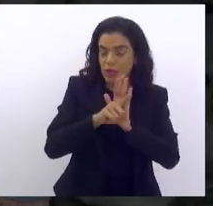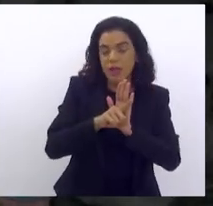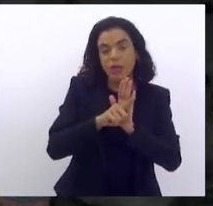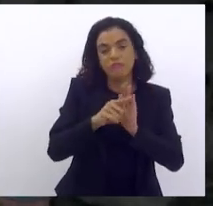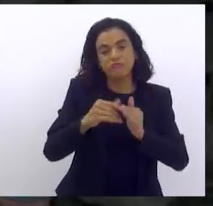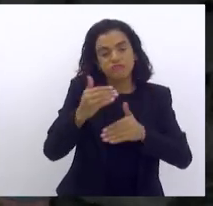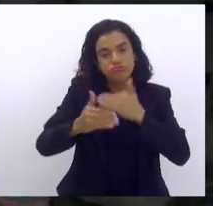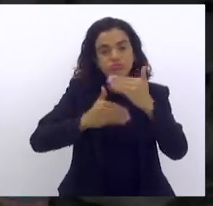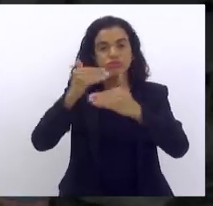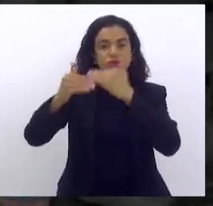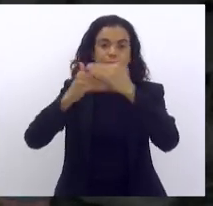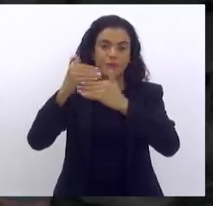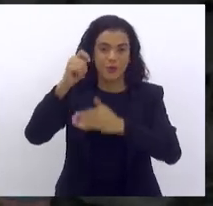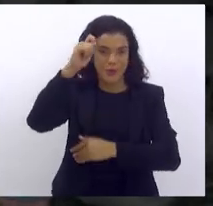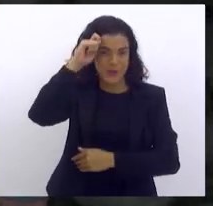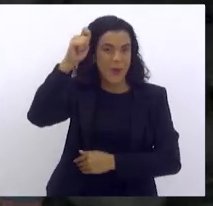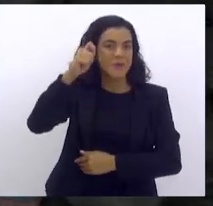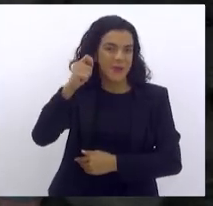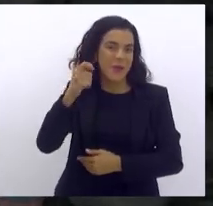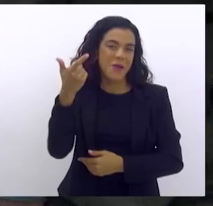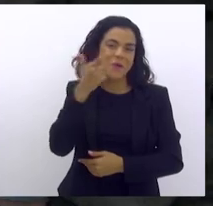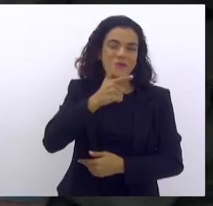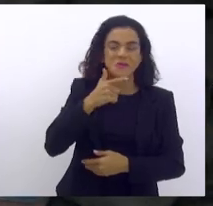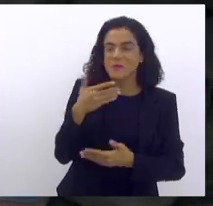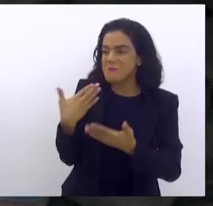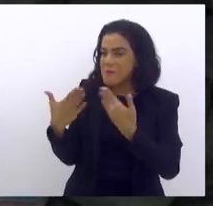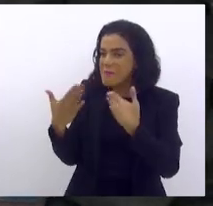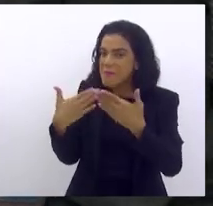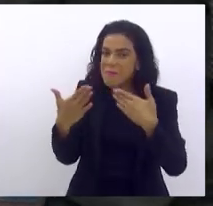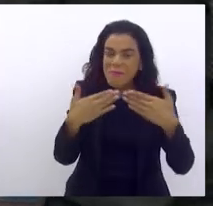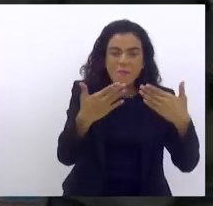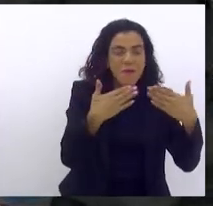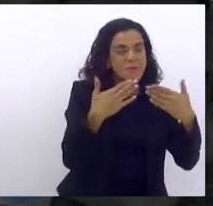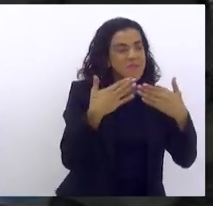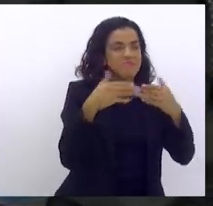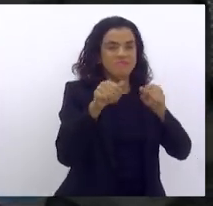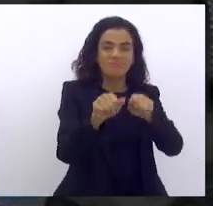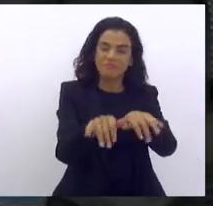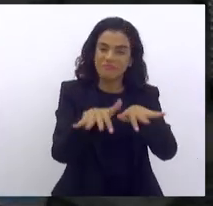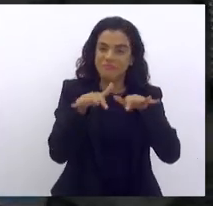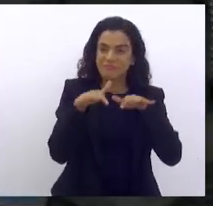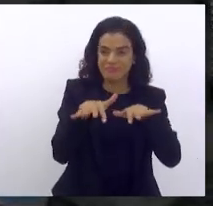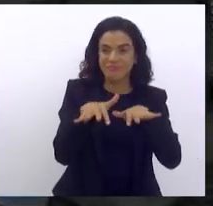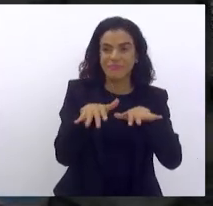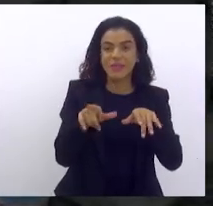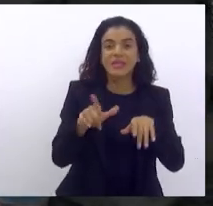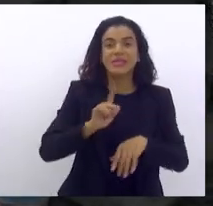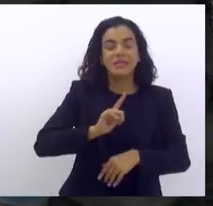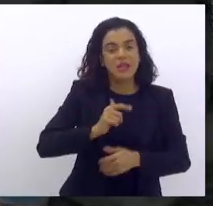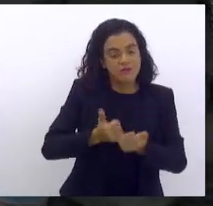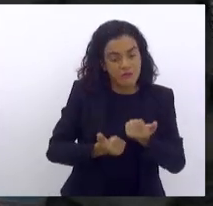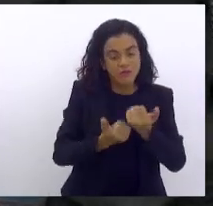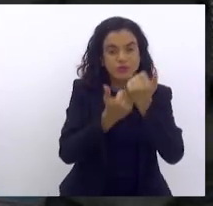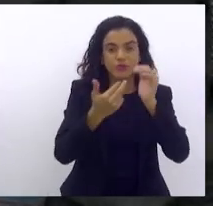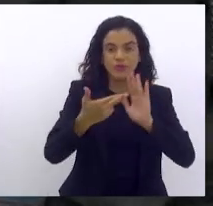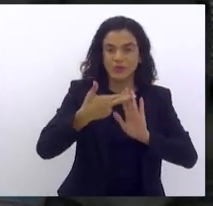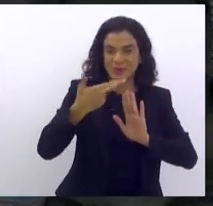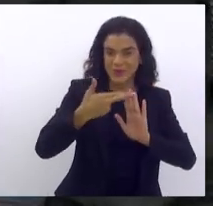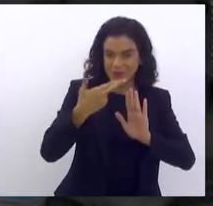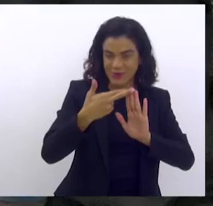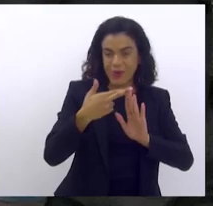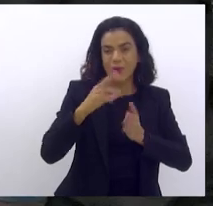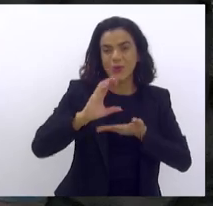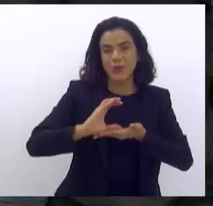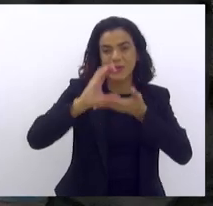prosperar. E os autores conseguiram promover um diálogo importante nessa casa, que mais recentemente teve o auxílio da resolução do